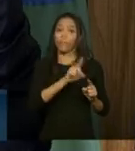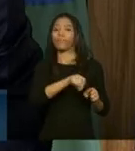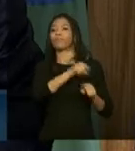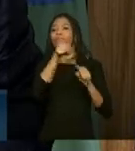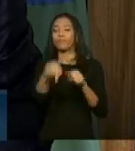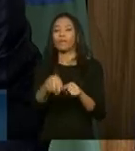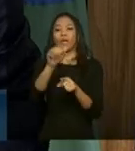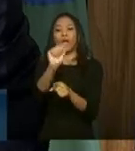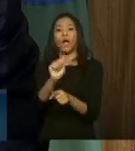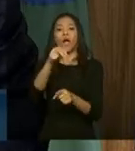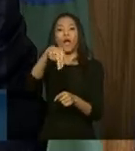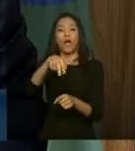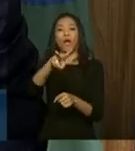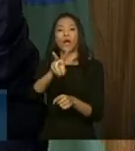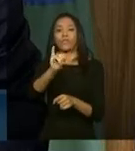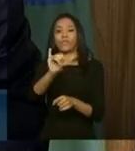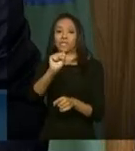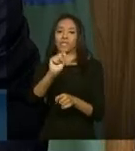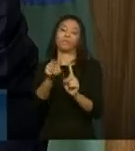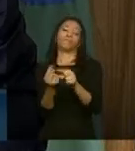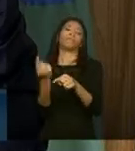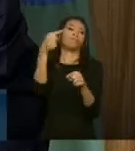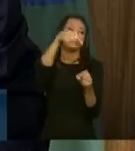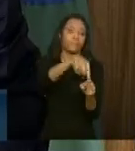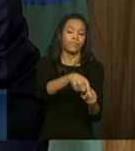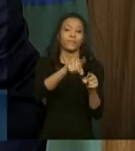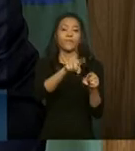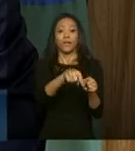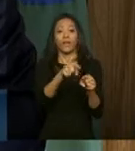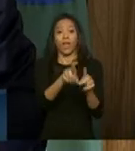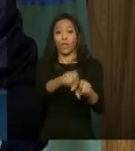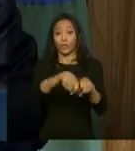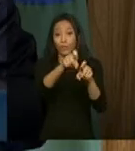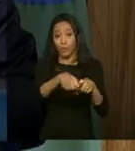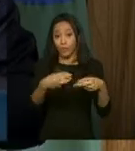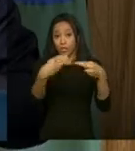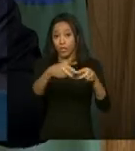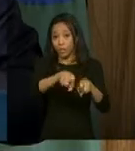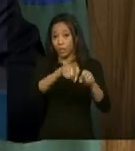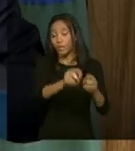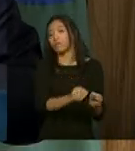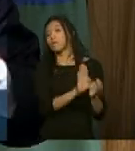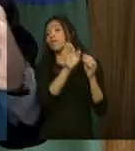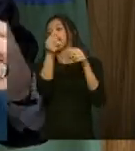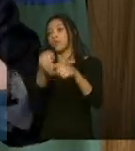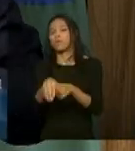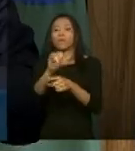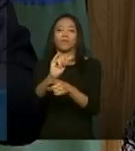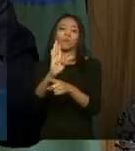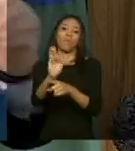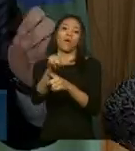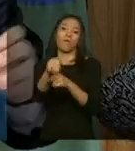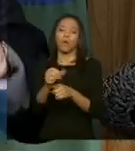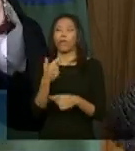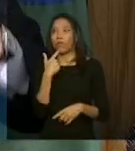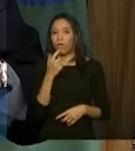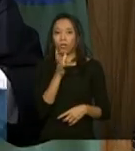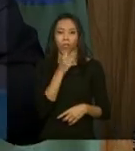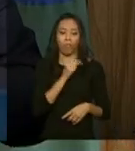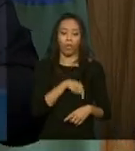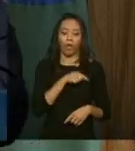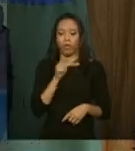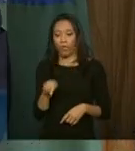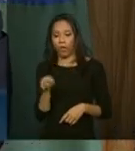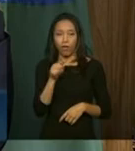o Ministério da Agricultura participa, IBAMA, Ministério da Saúde, era absolutamente, nós fizemos lá um fast track, um